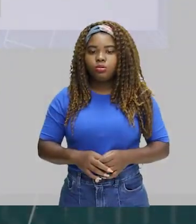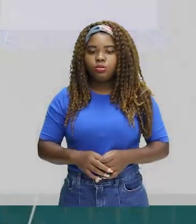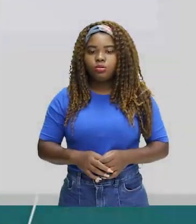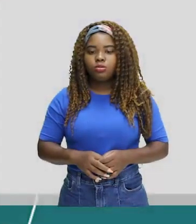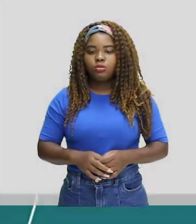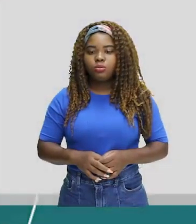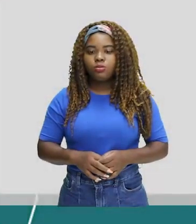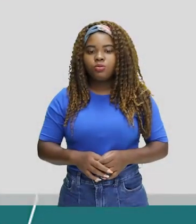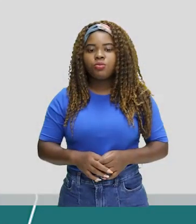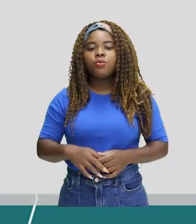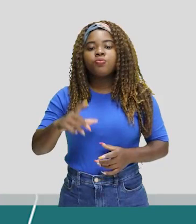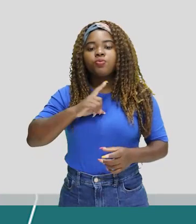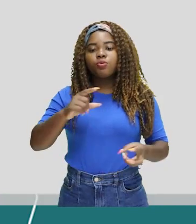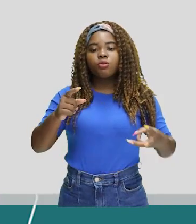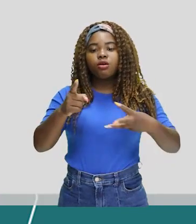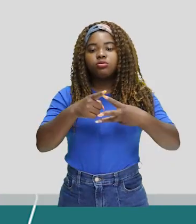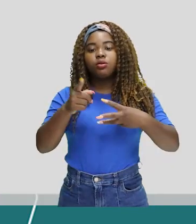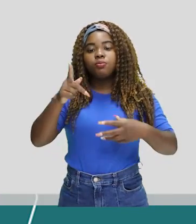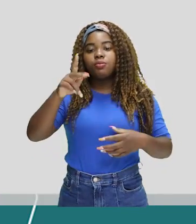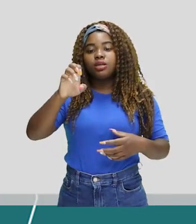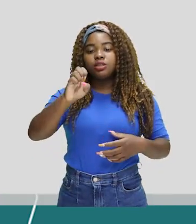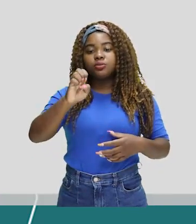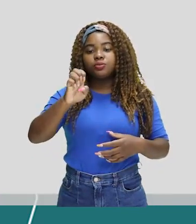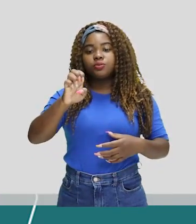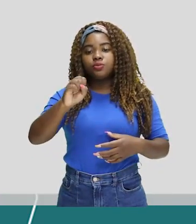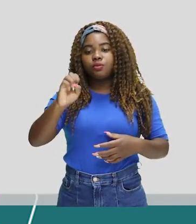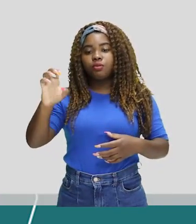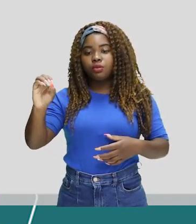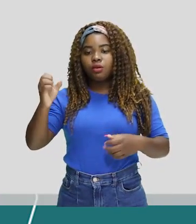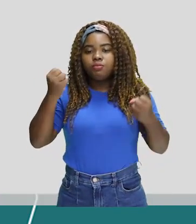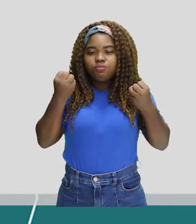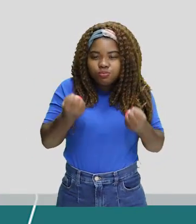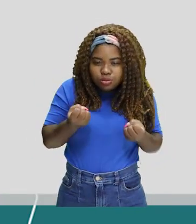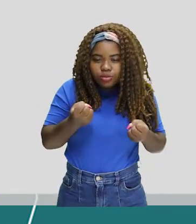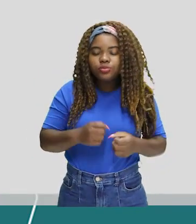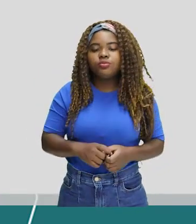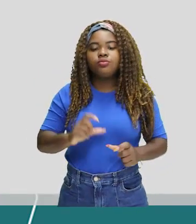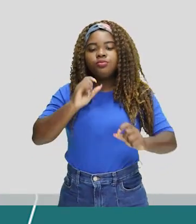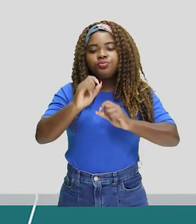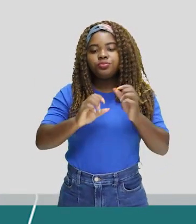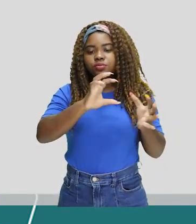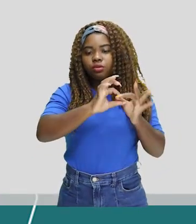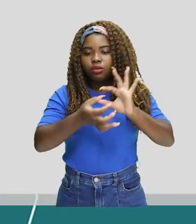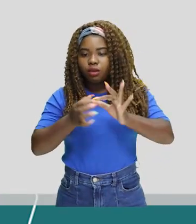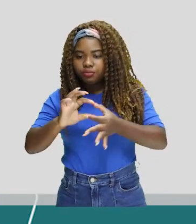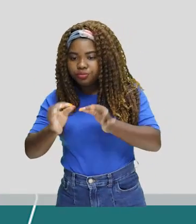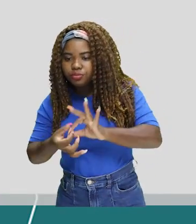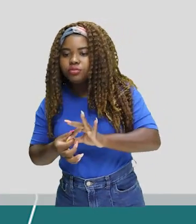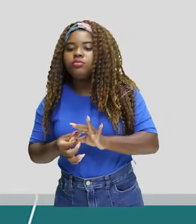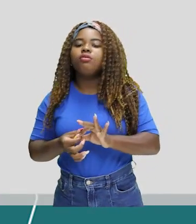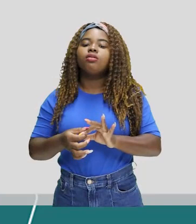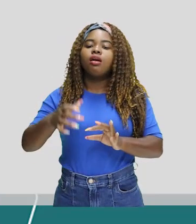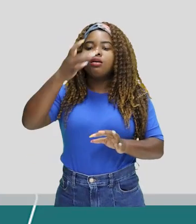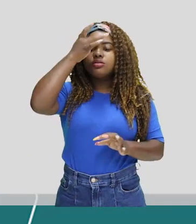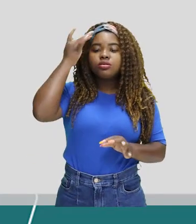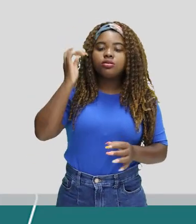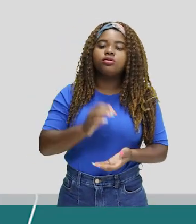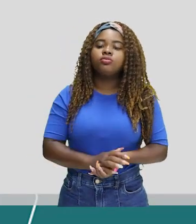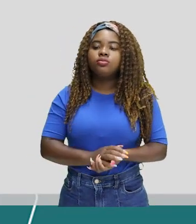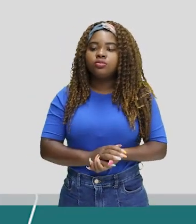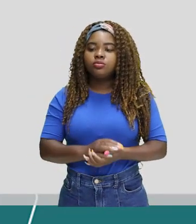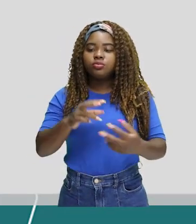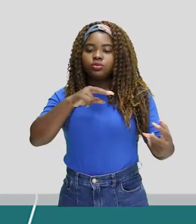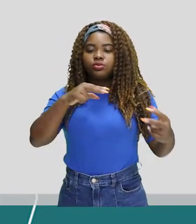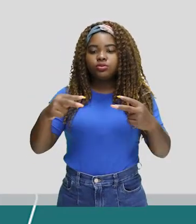O arremesso de peso é uma modalidade olímpica de atletismo, onde os atletas competem para arremessar